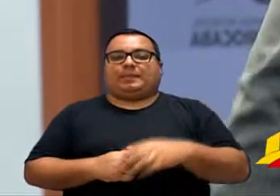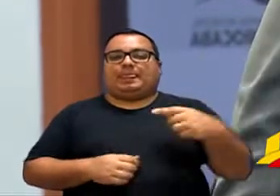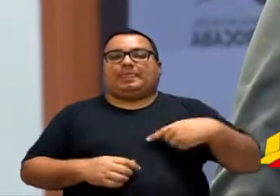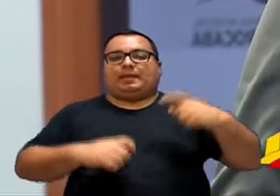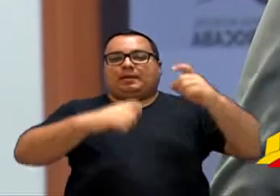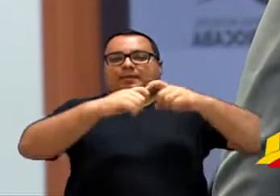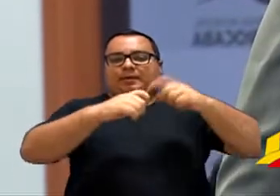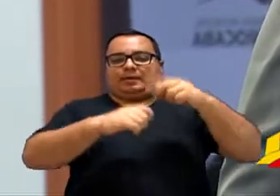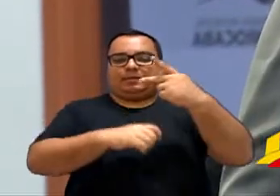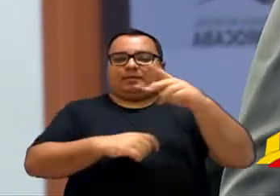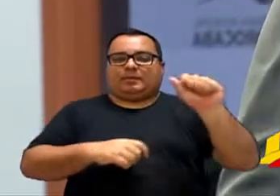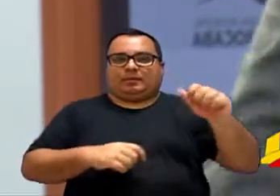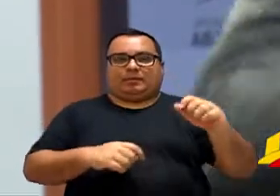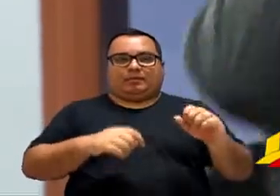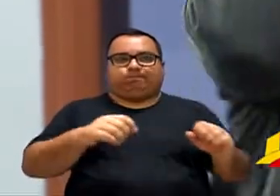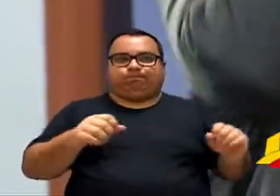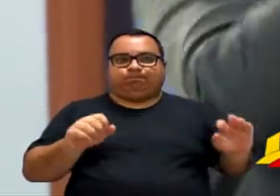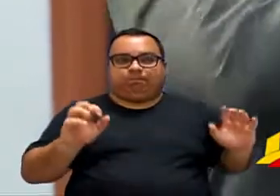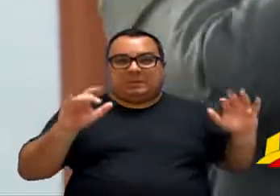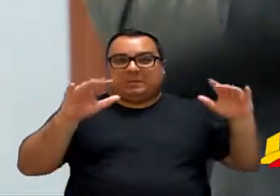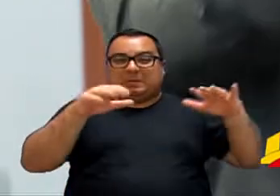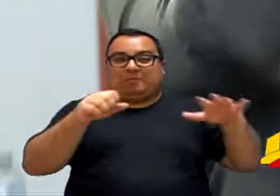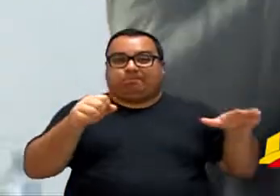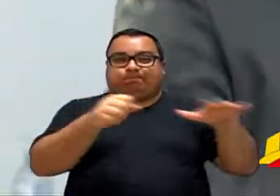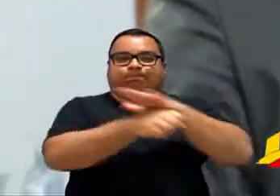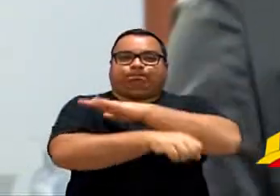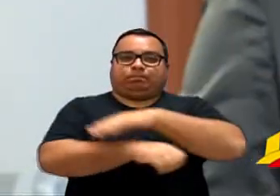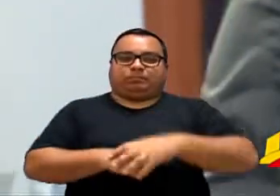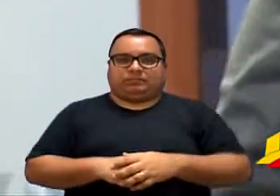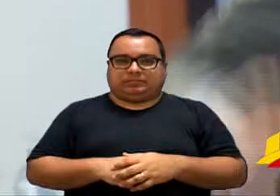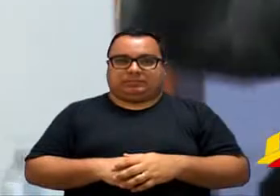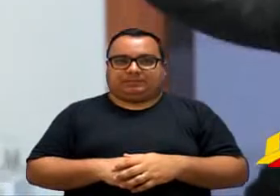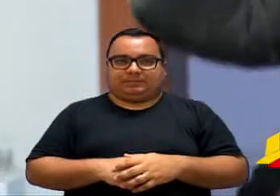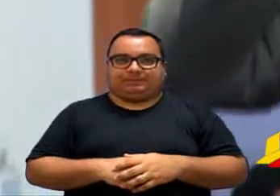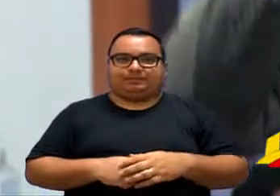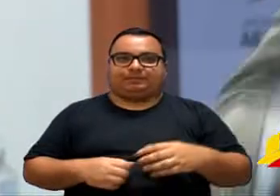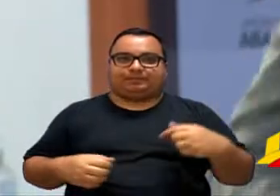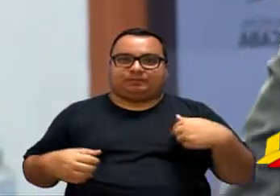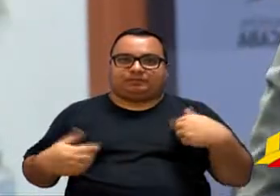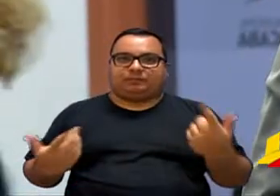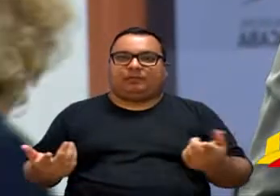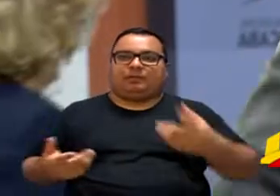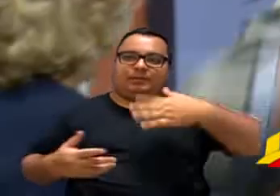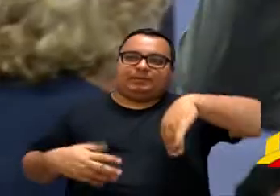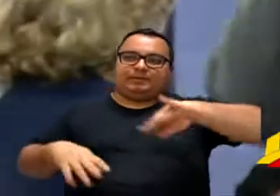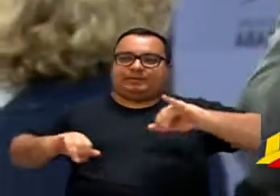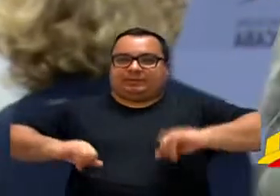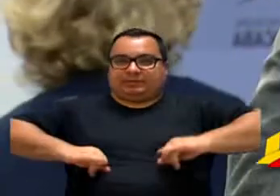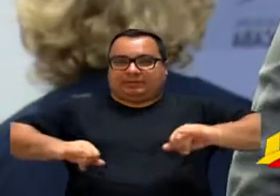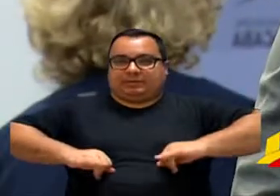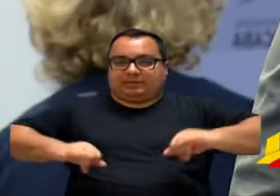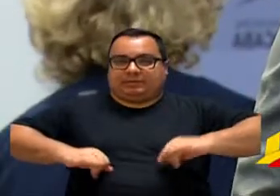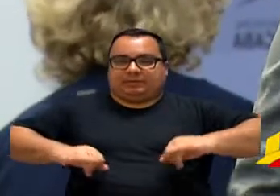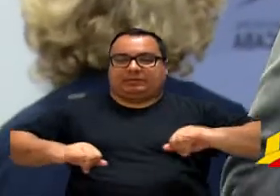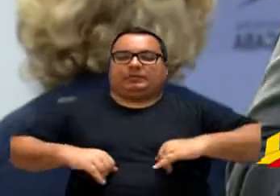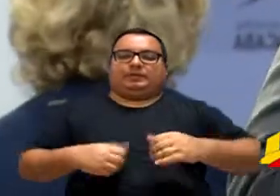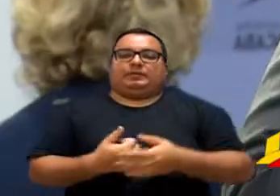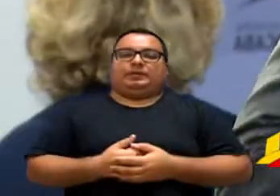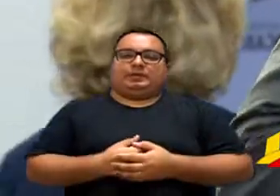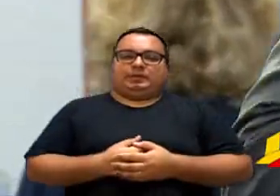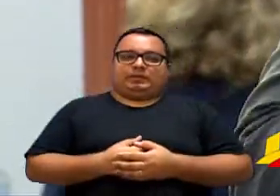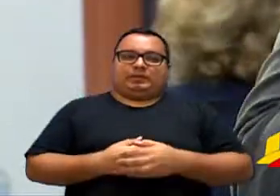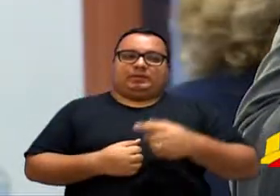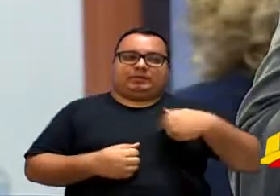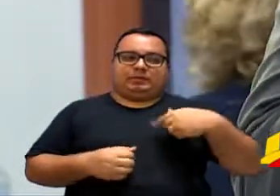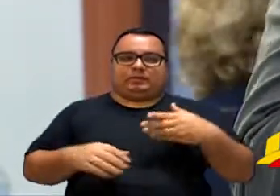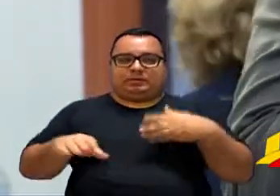mês aqui a população tá sofrendo e Tá gemendo se quem tem convênio Tá gemendo imagine quem não tem então vou